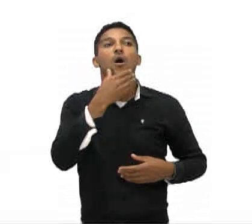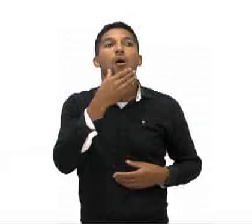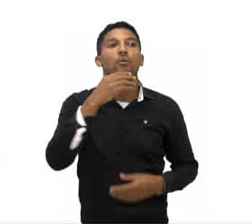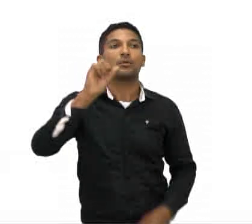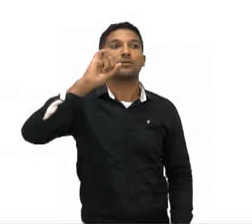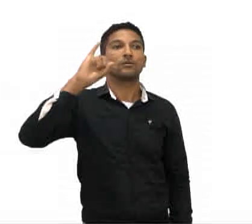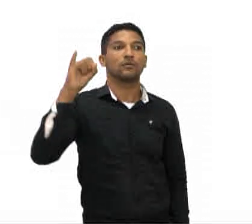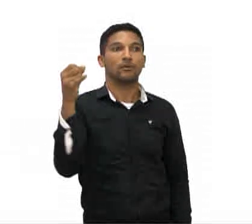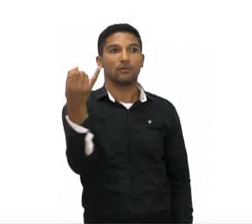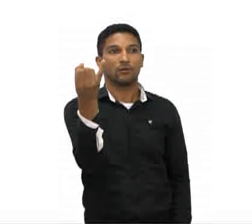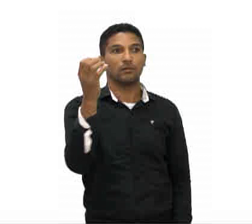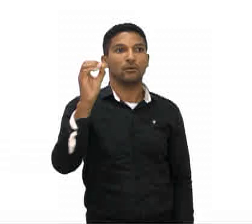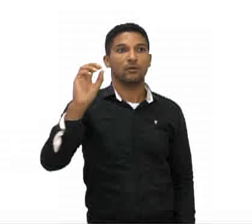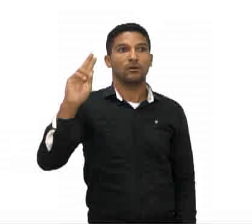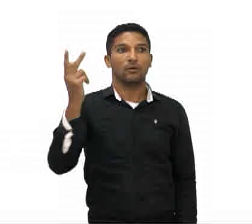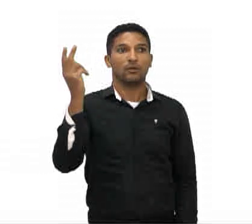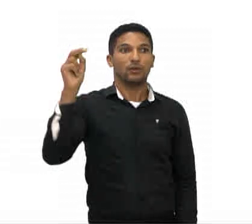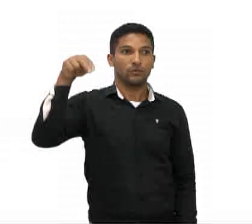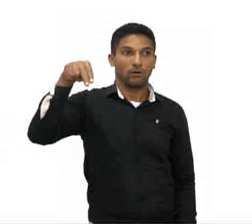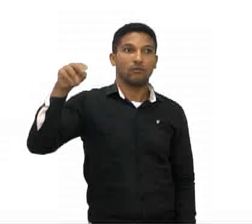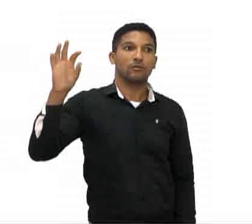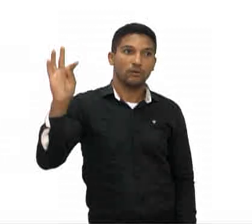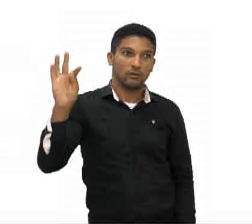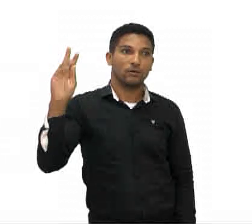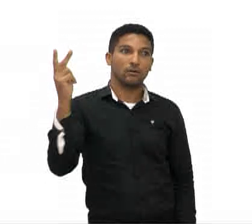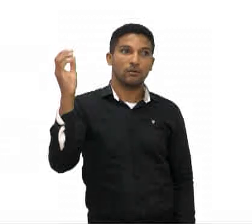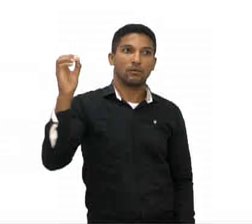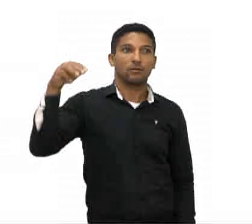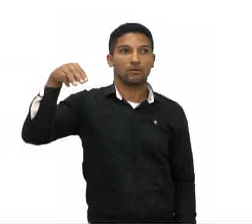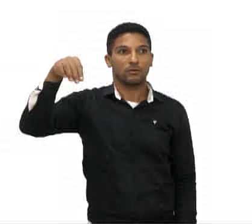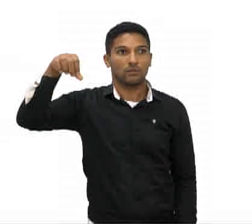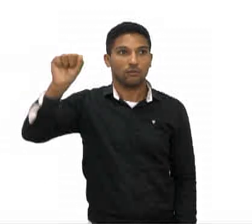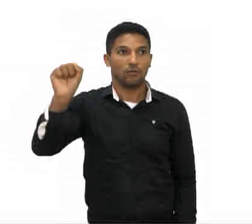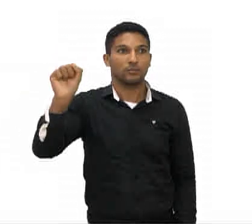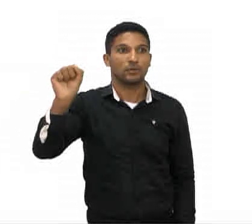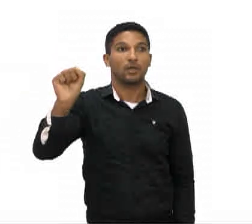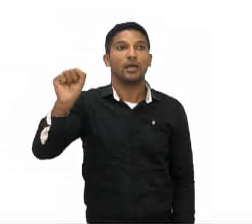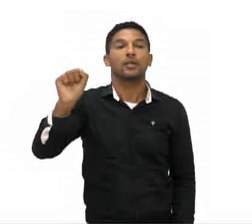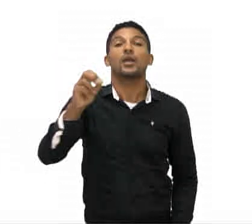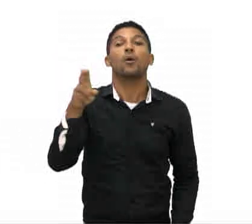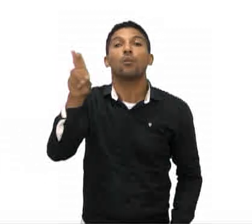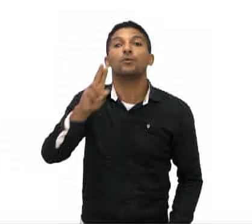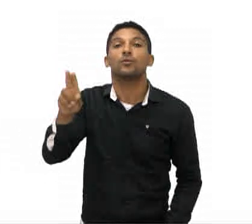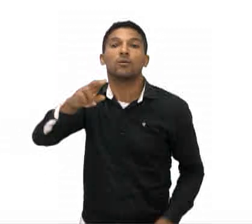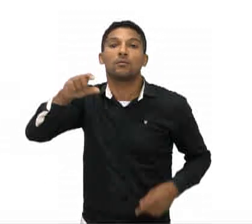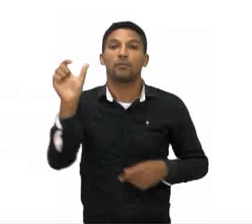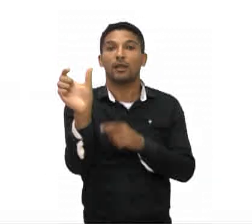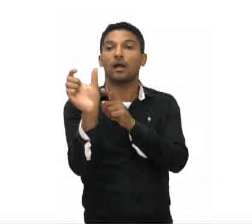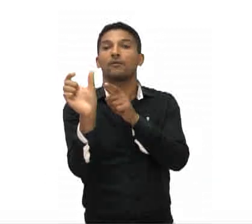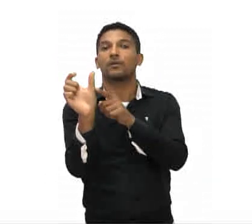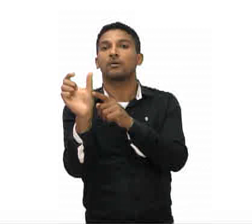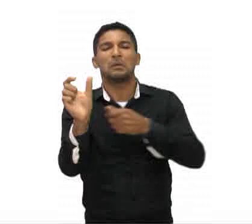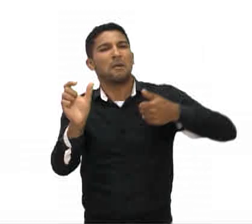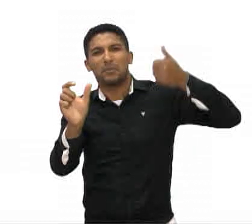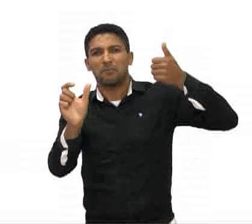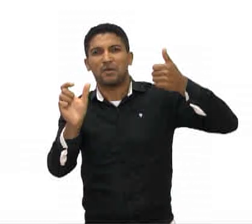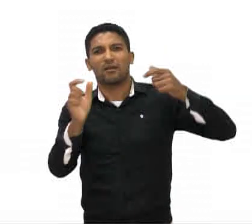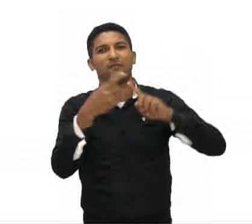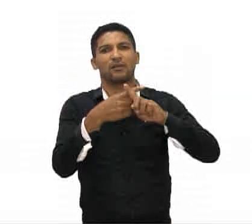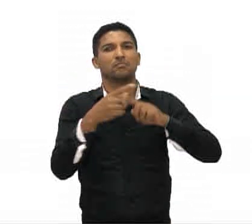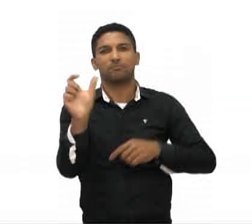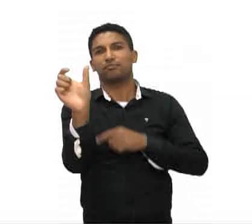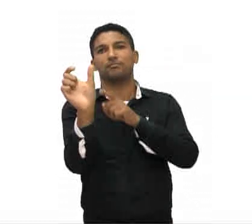de Londres. O conceito deriva del folk. Folk o que é?